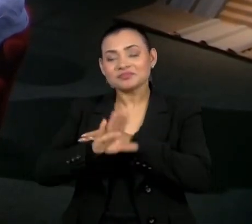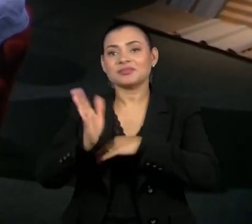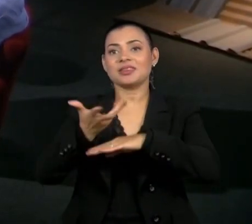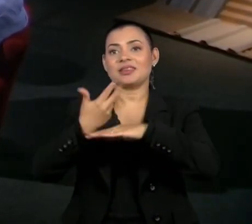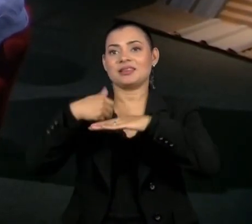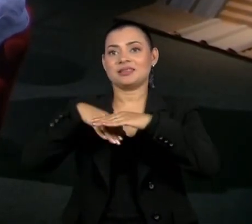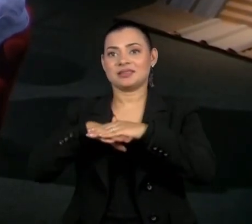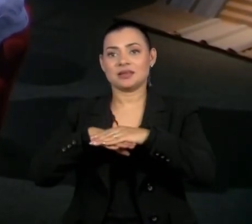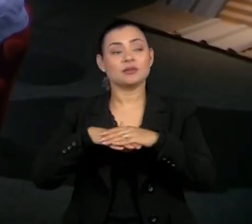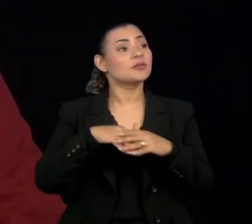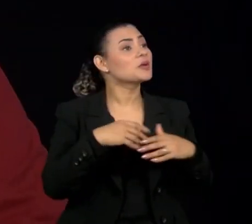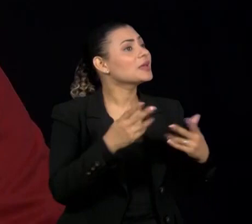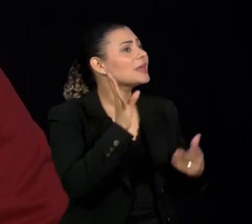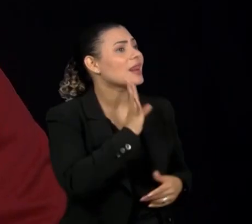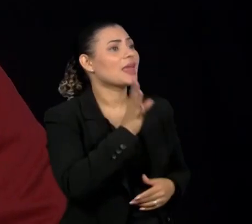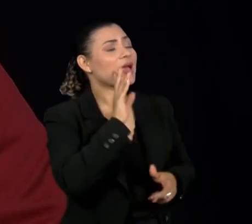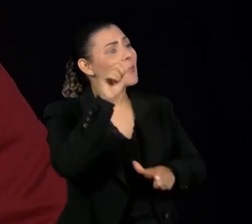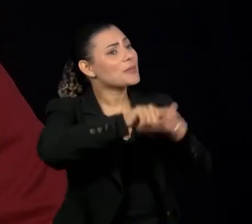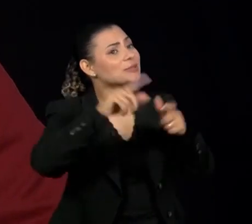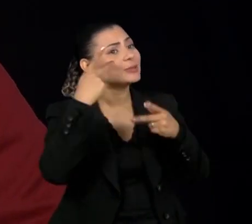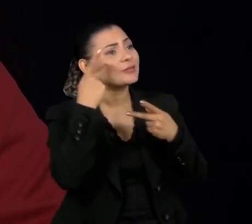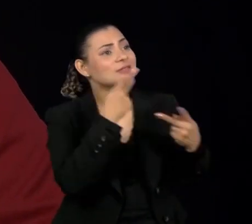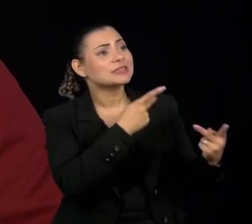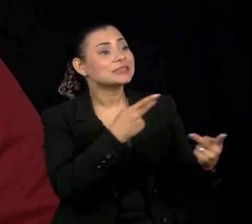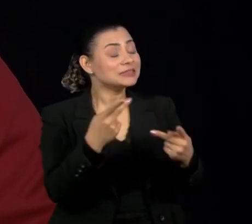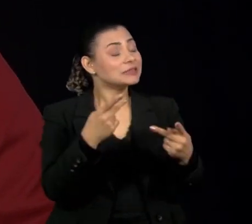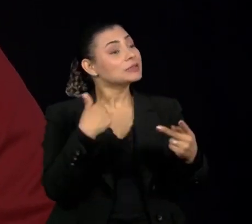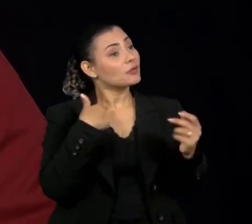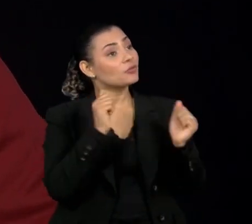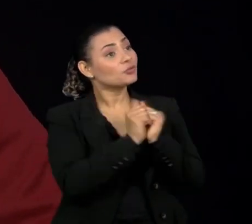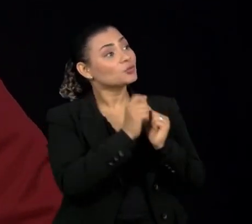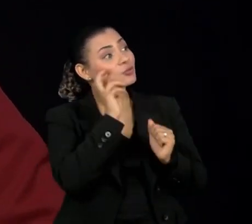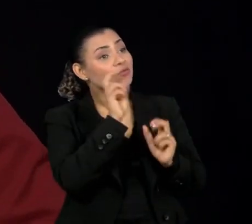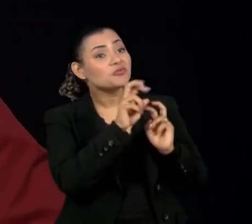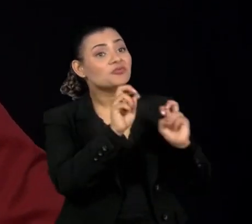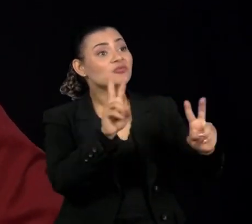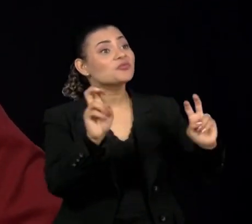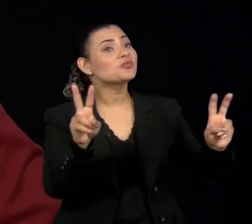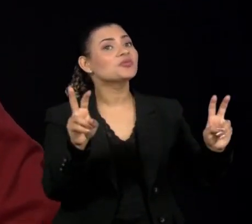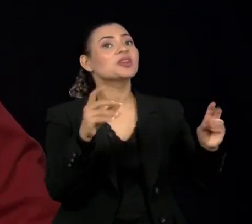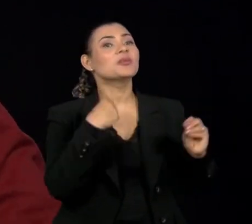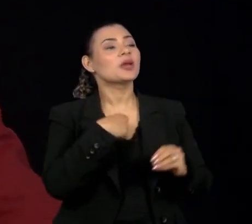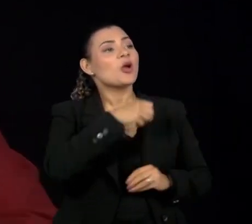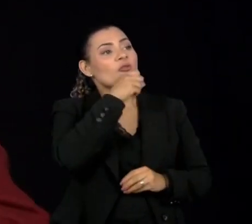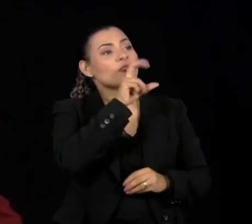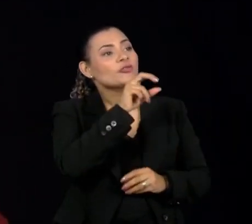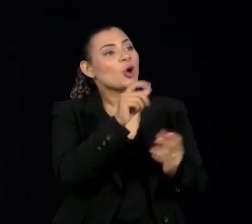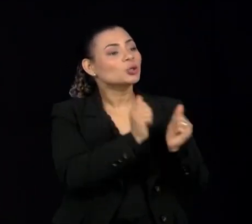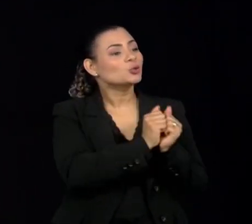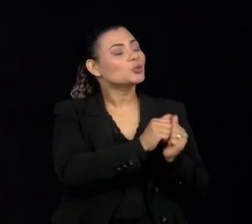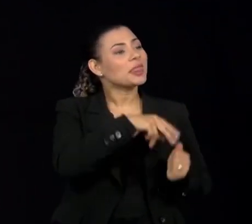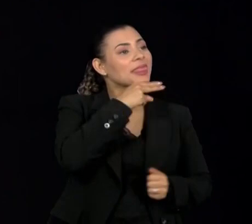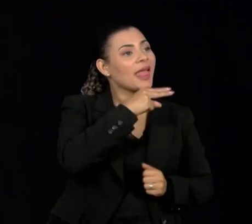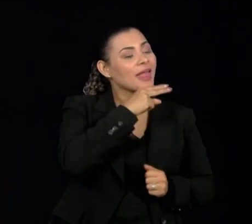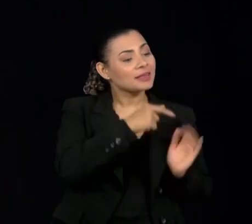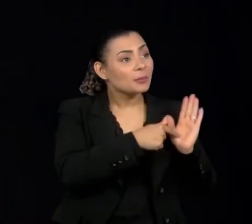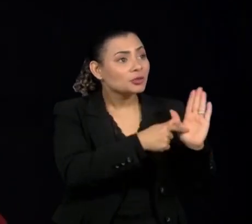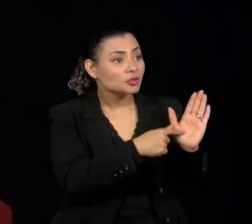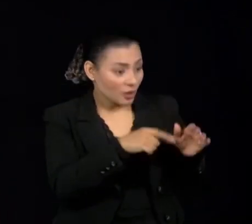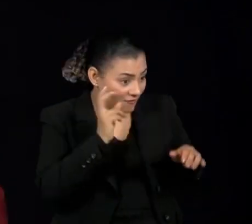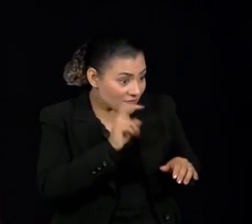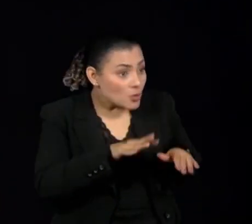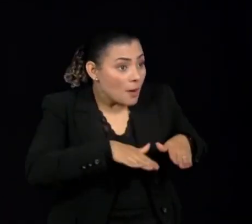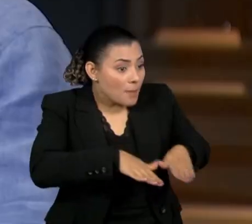público o público que estava lá né nessa minha visita eu vi a voz com as netinhas mostrando uma máquina de